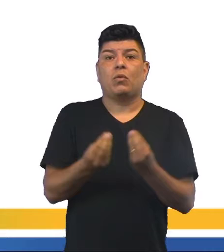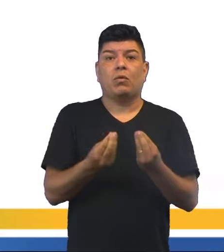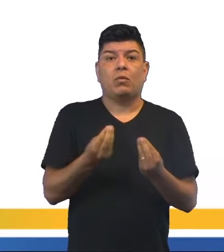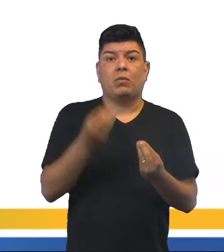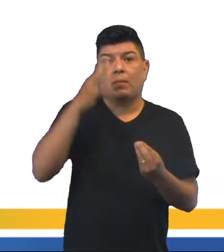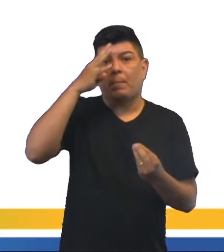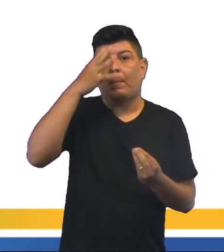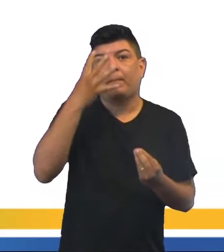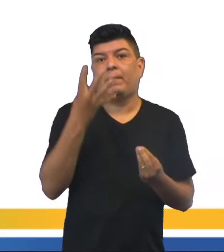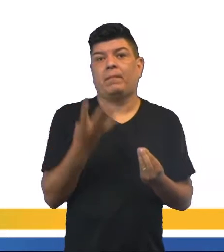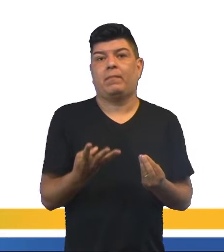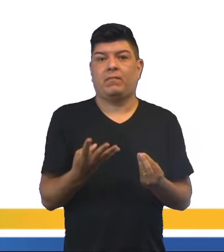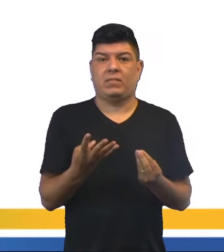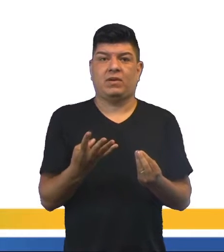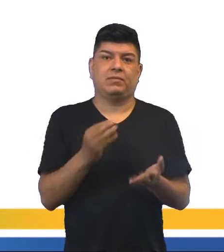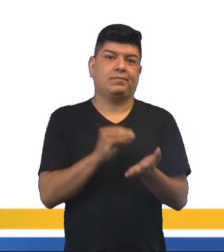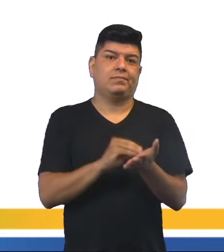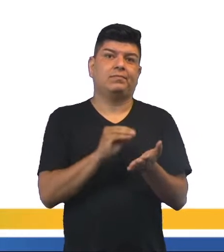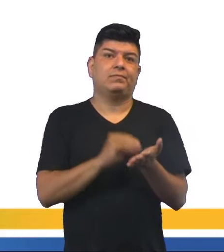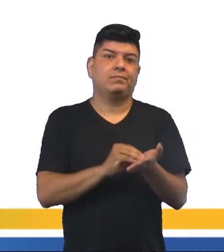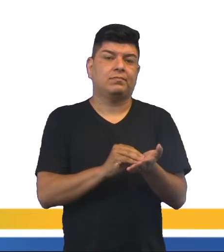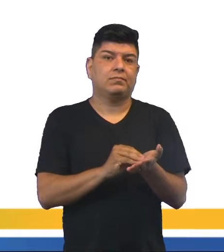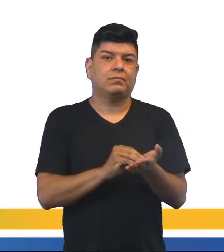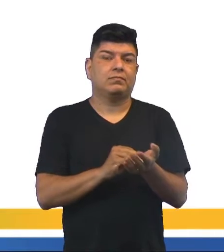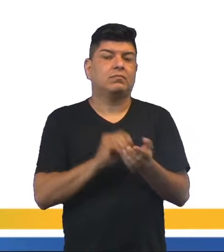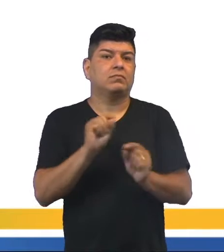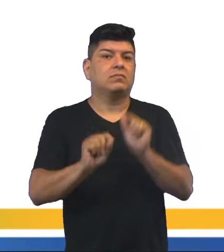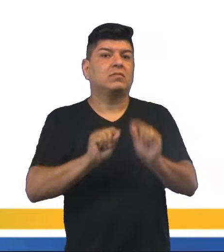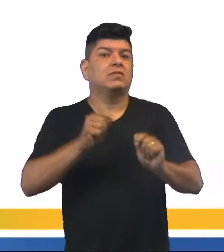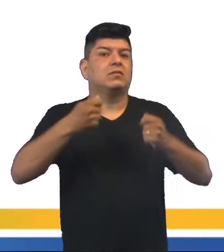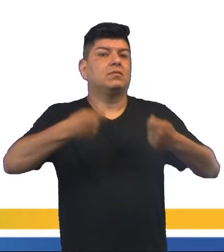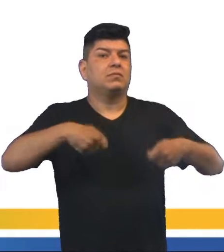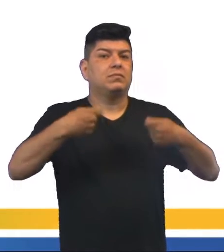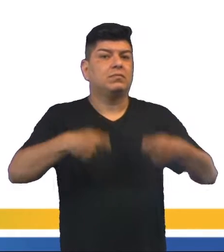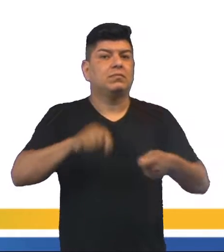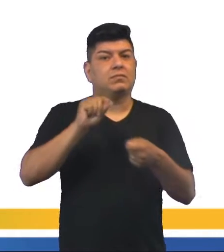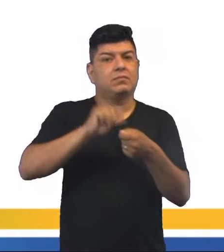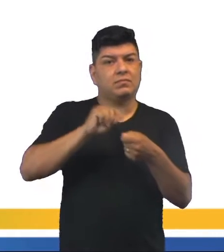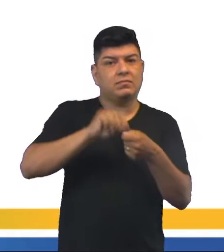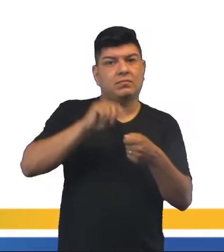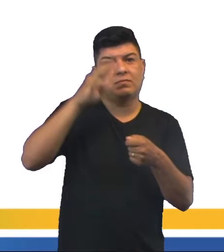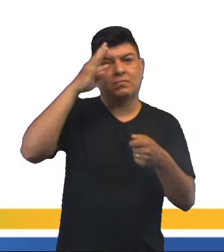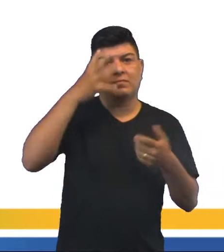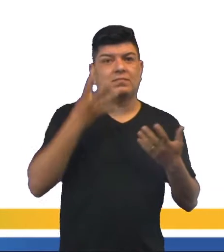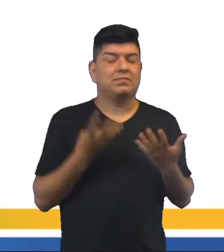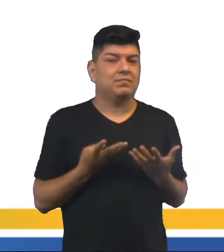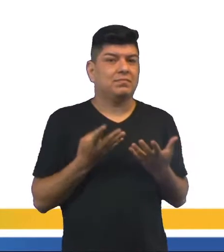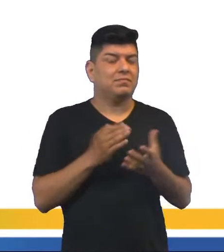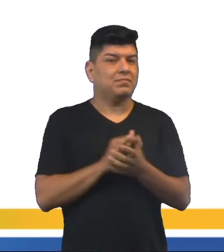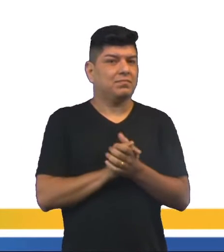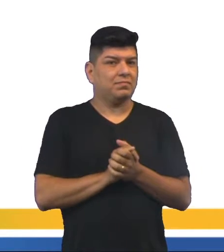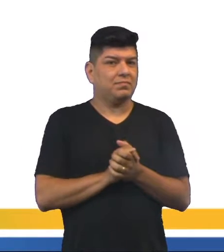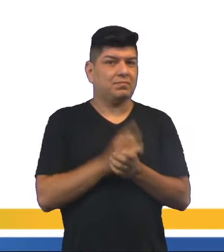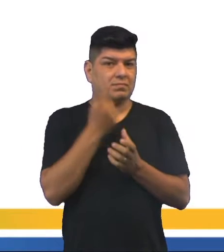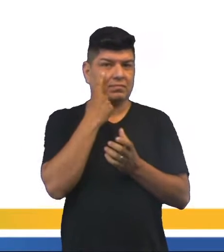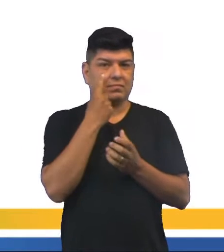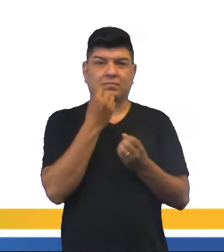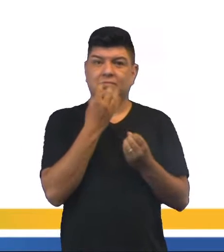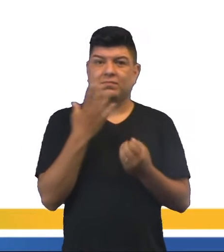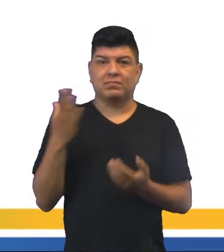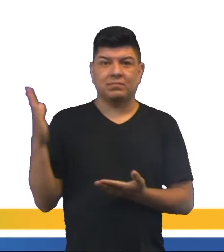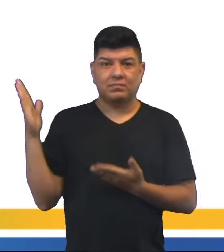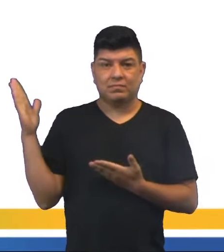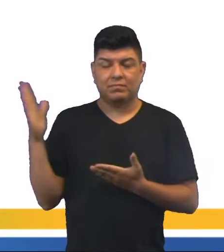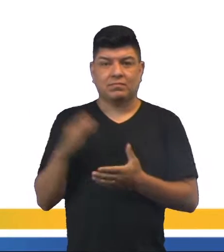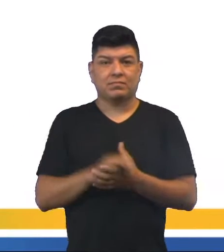faço para descobrir esse termo tem que eu preciso fazer para descobrir esse termo veja bem aqui